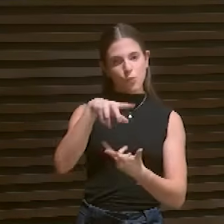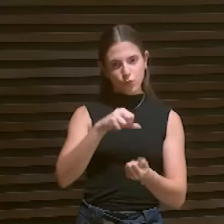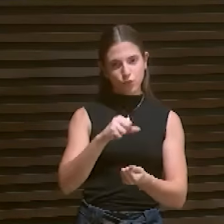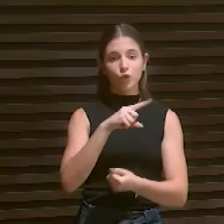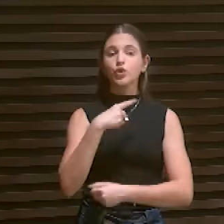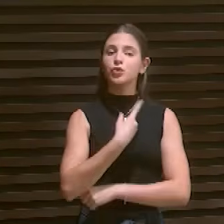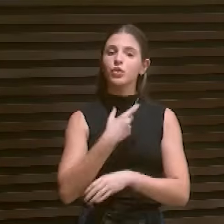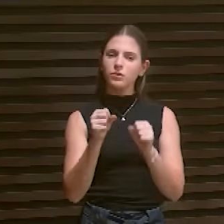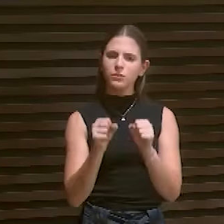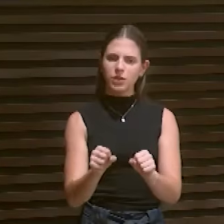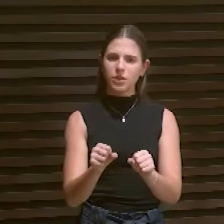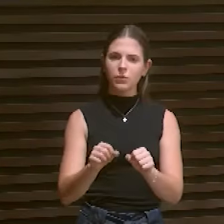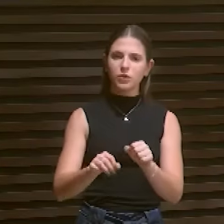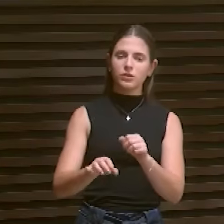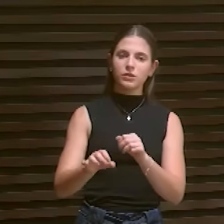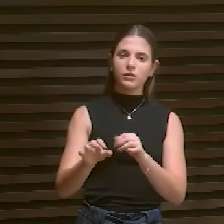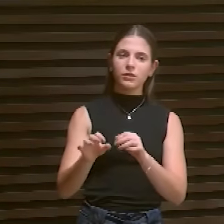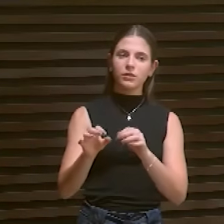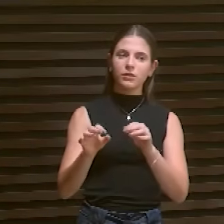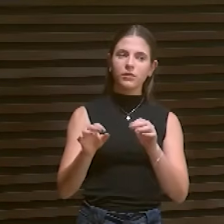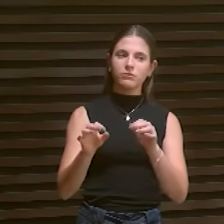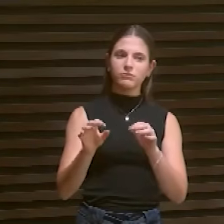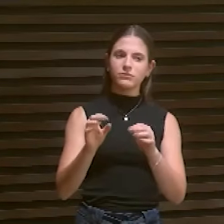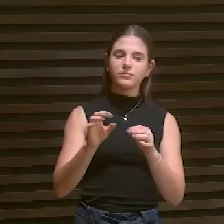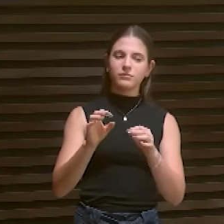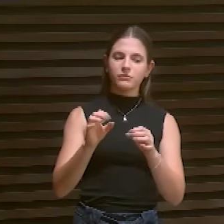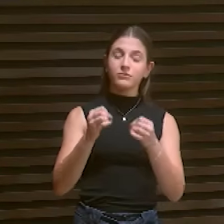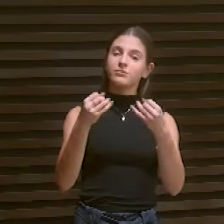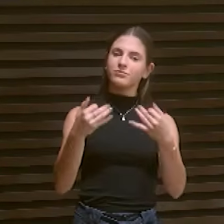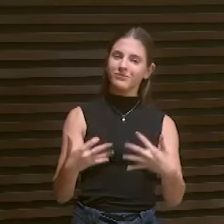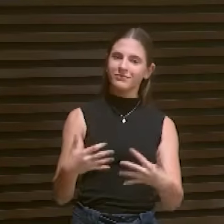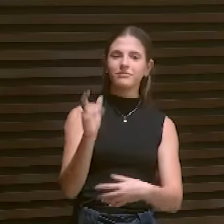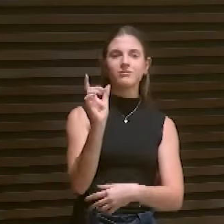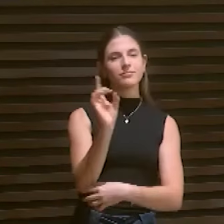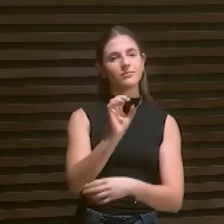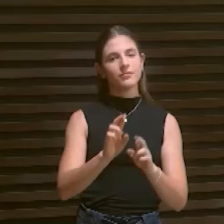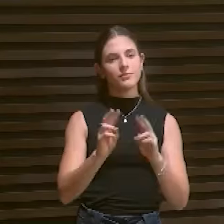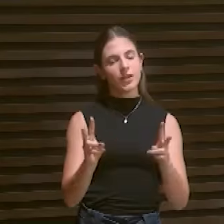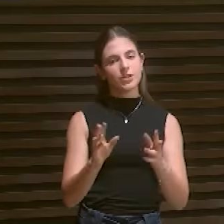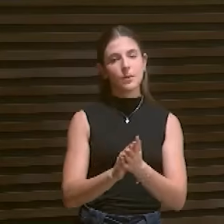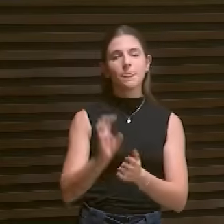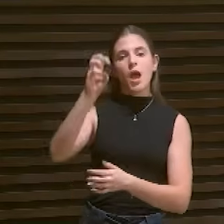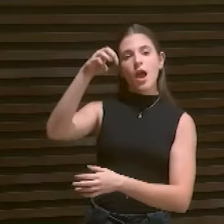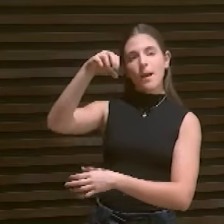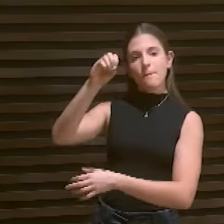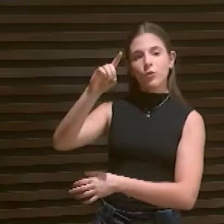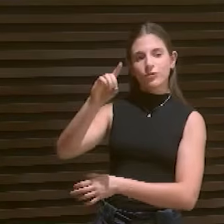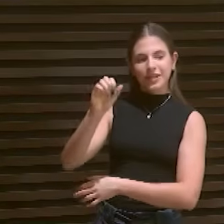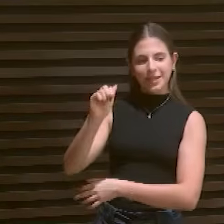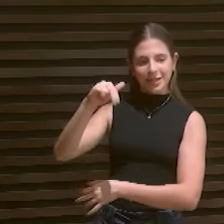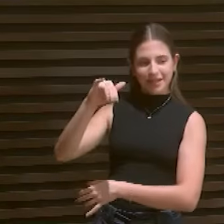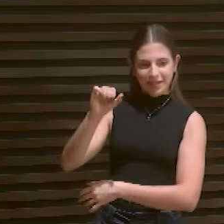uma outra palavra que vocês conhecem, mundanismo. Tem um